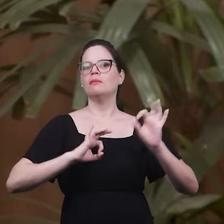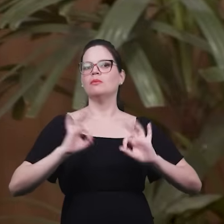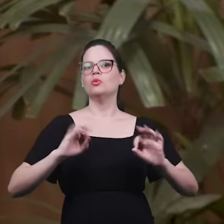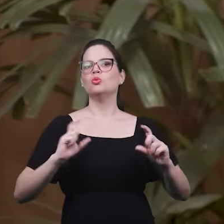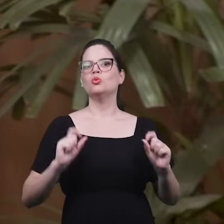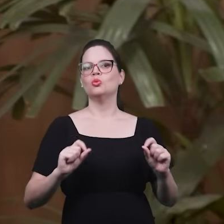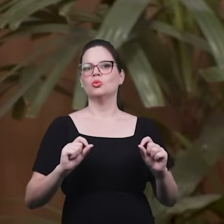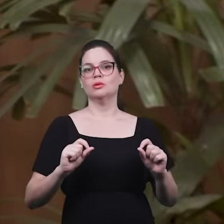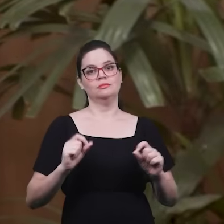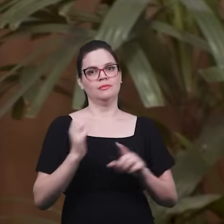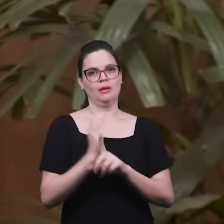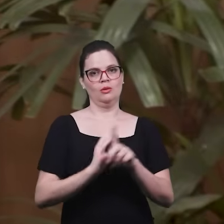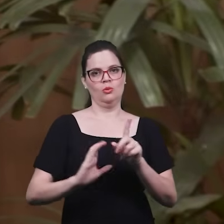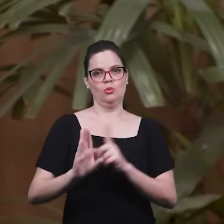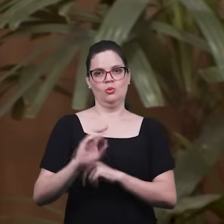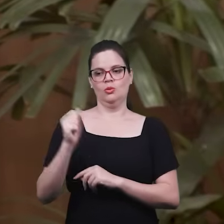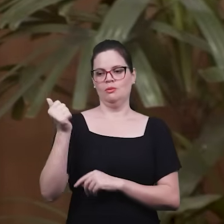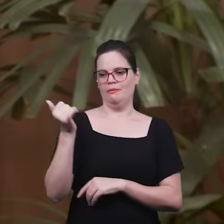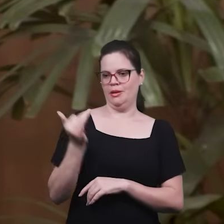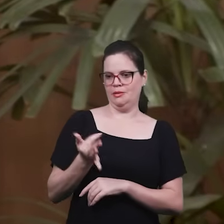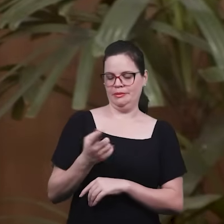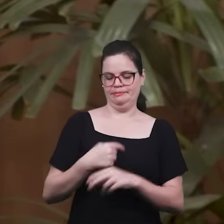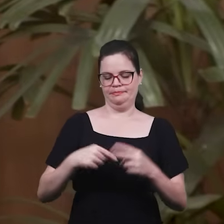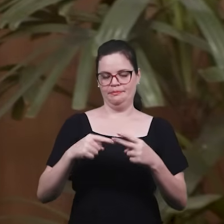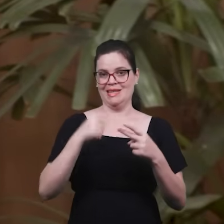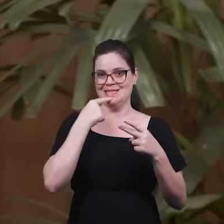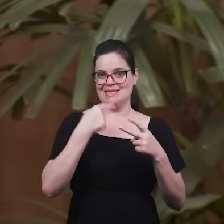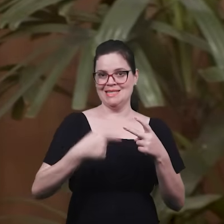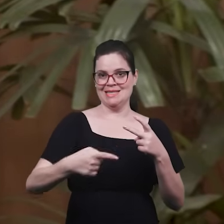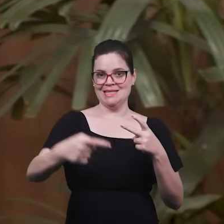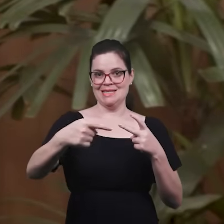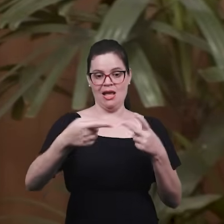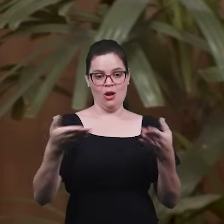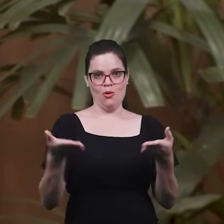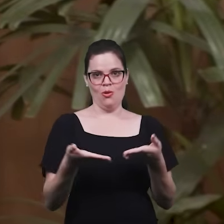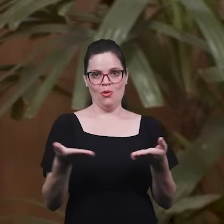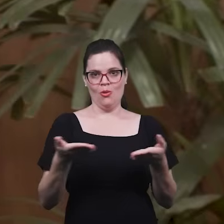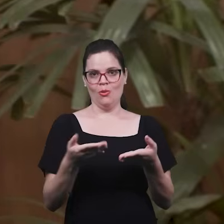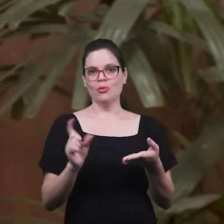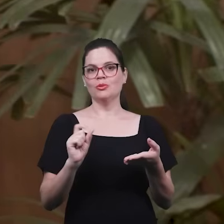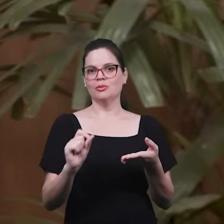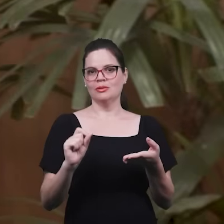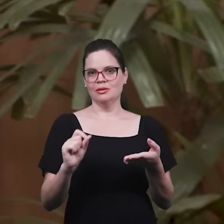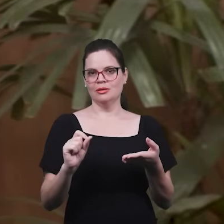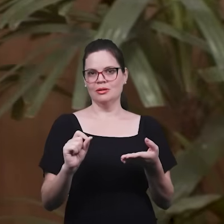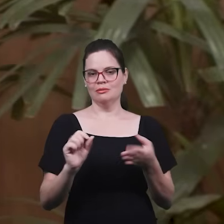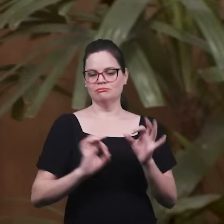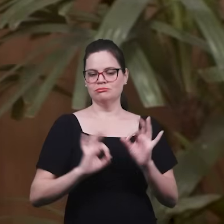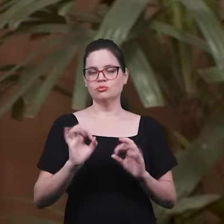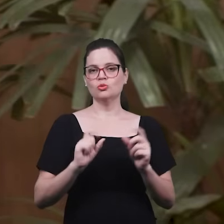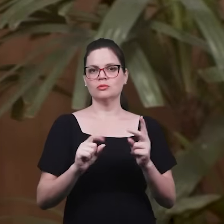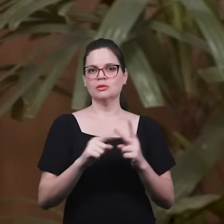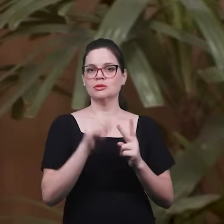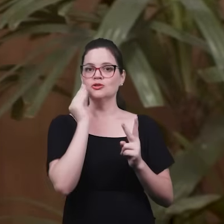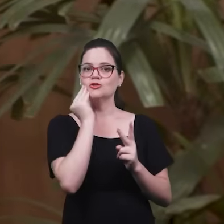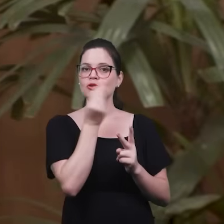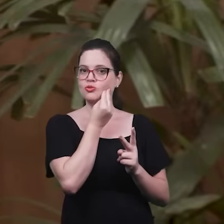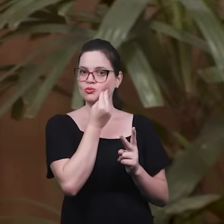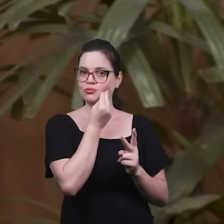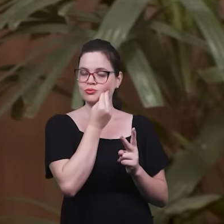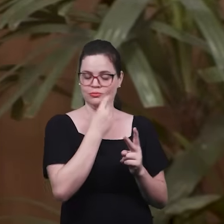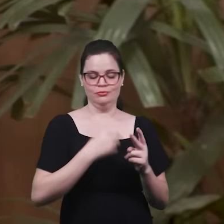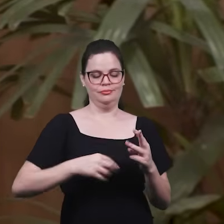igreja fez? Foram as madrugadas. Na segunda semana, qual tem sido a organização? O